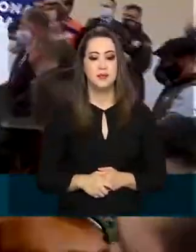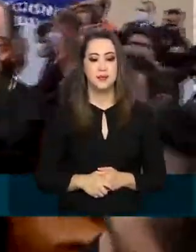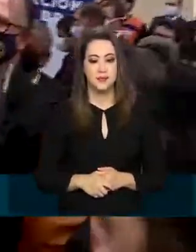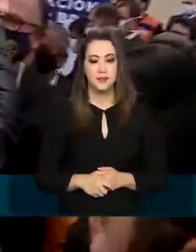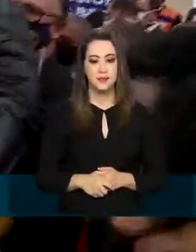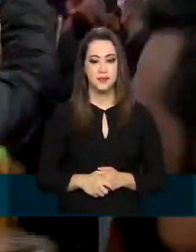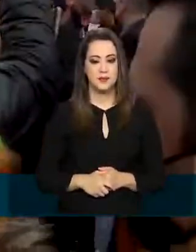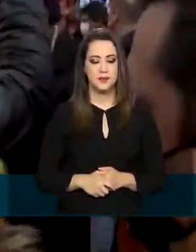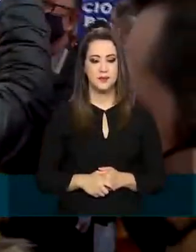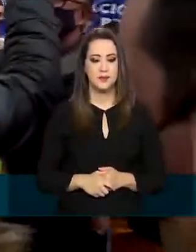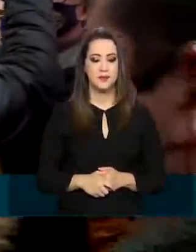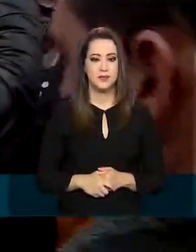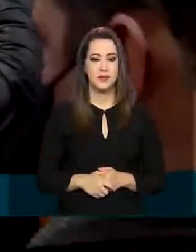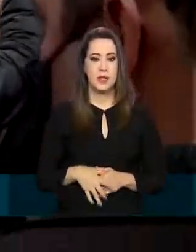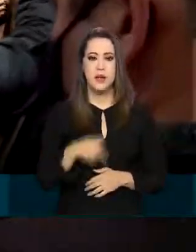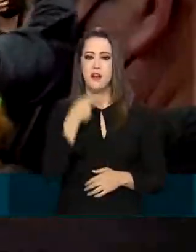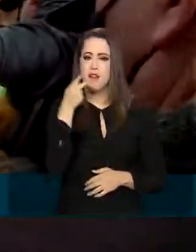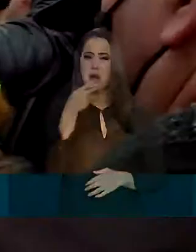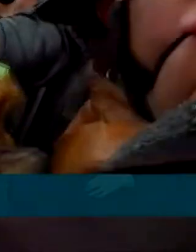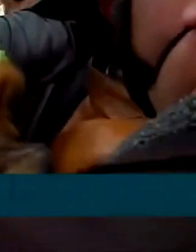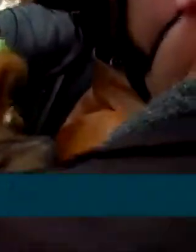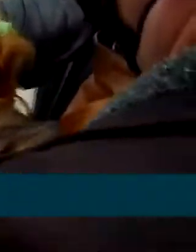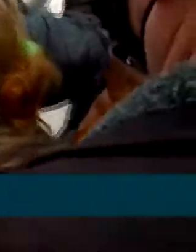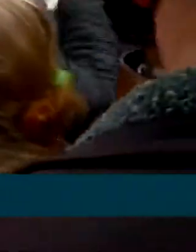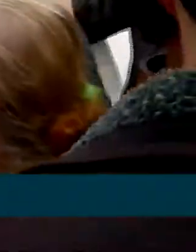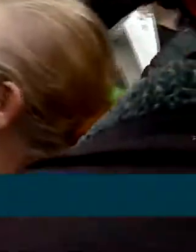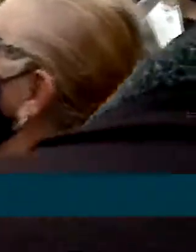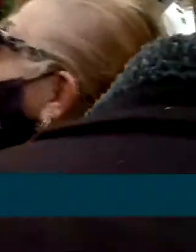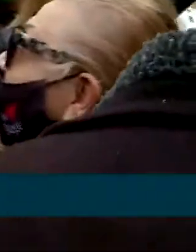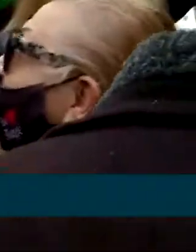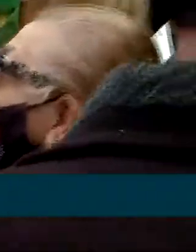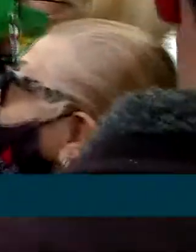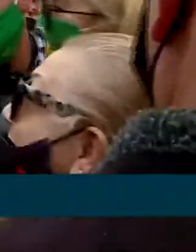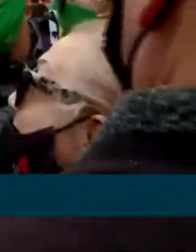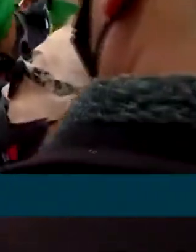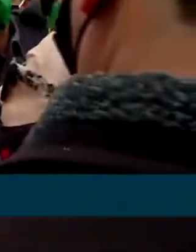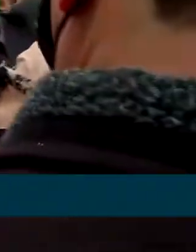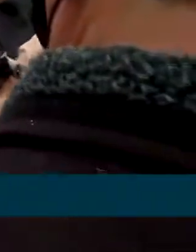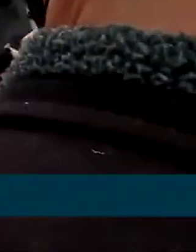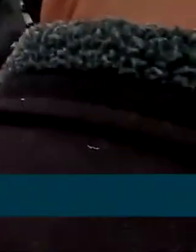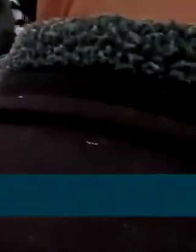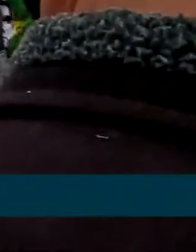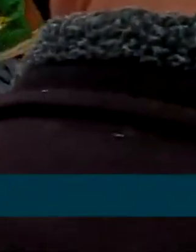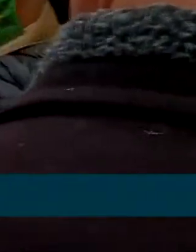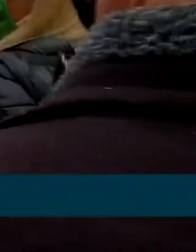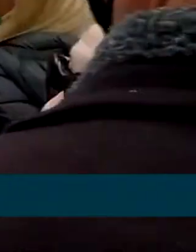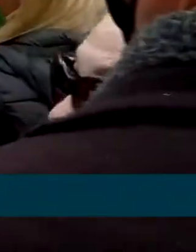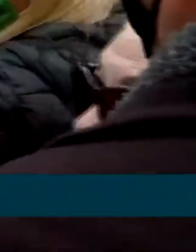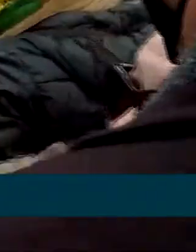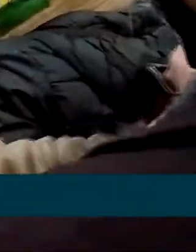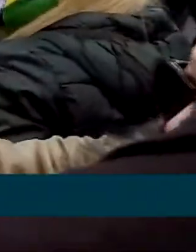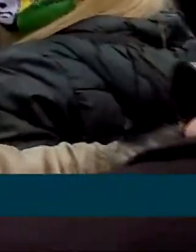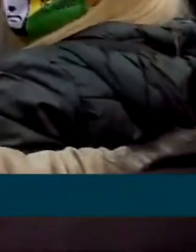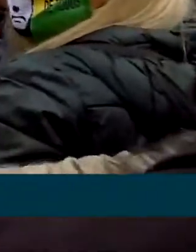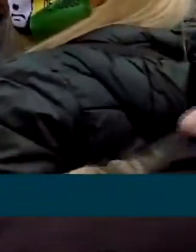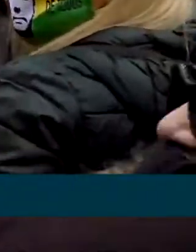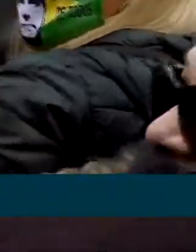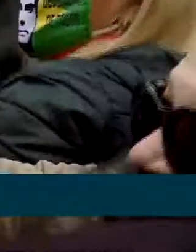Presidente, te adoro. A minha amiga Maria me mandou. O presidente recebe